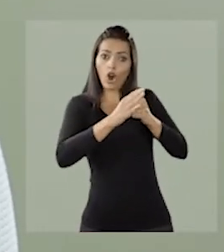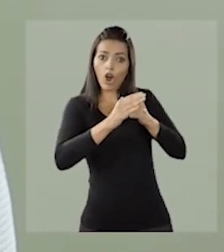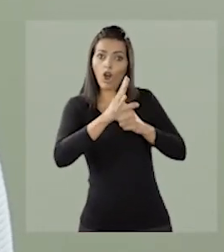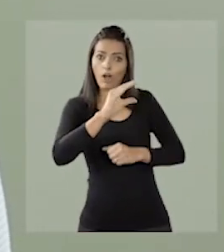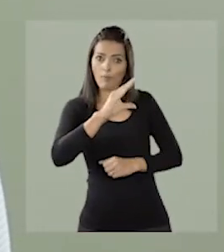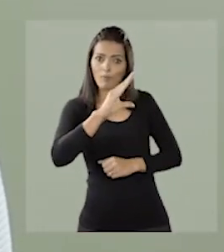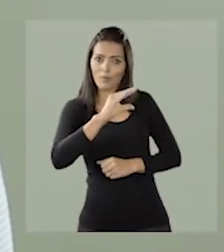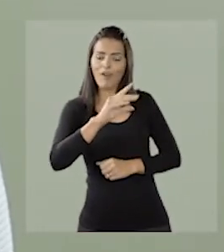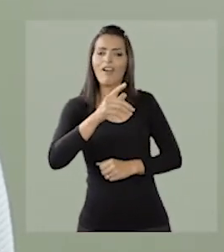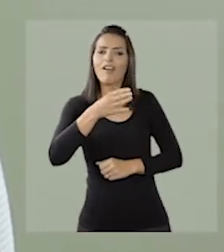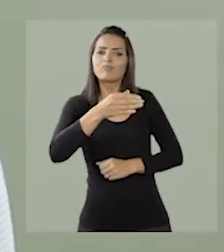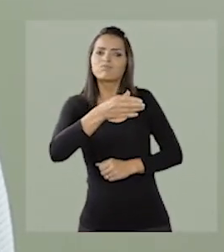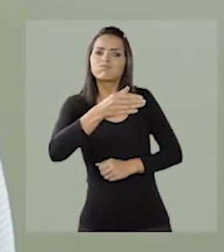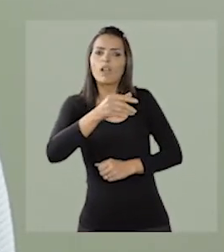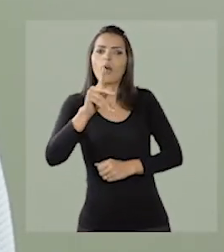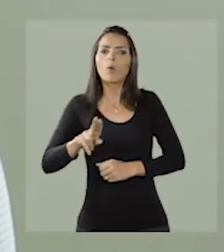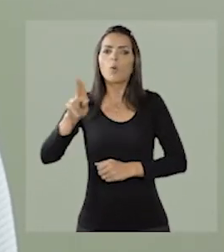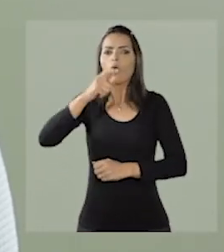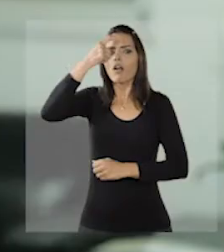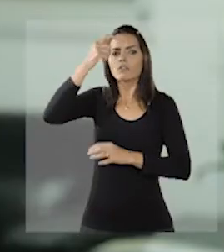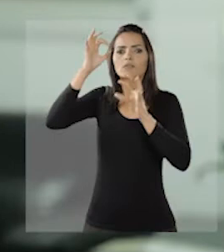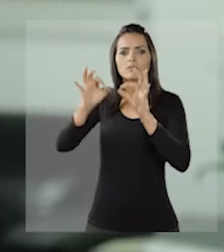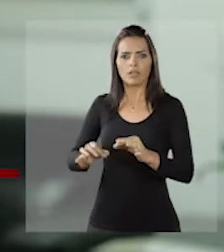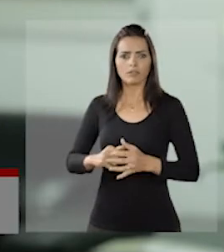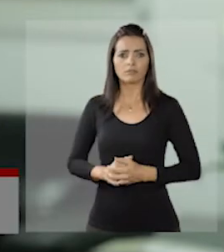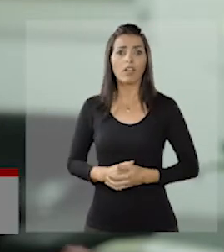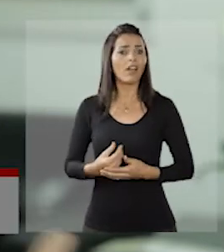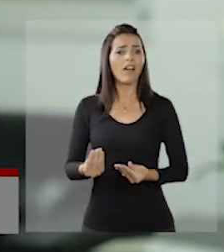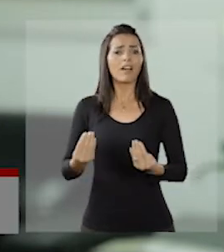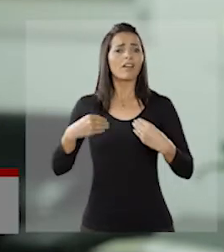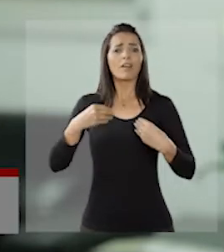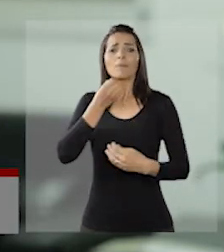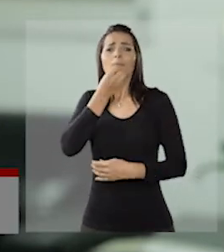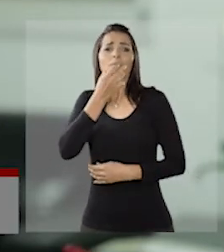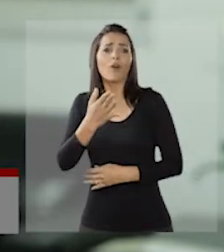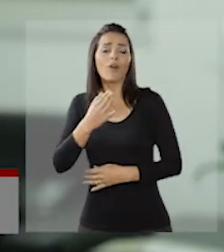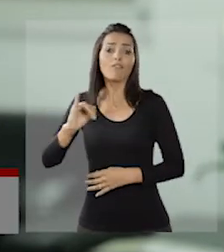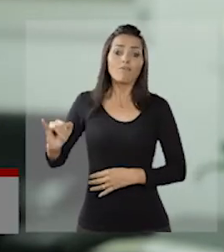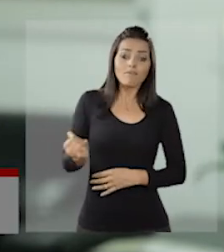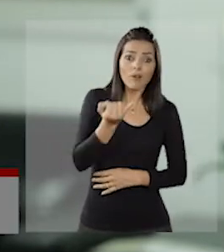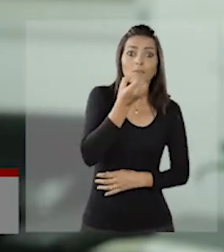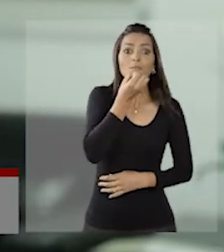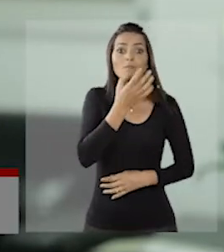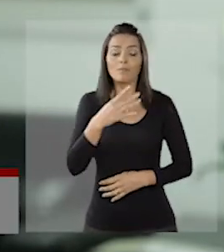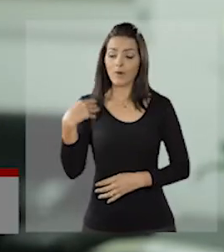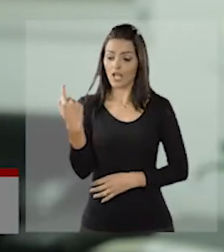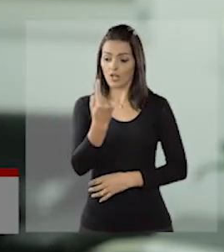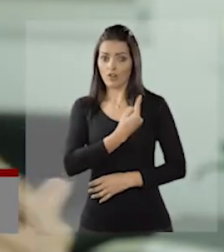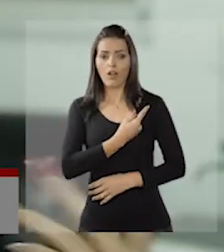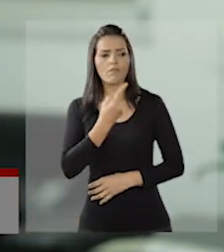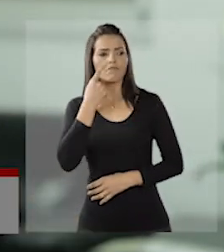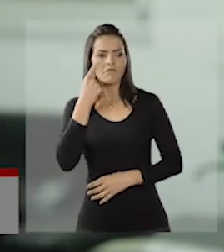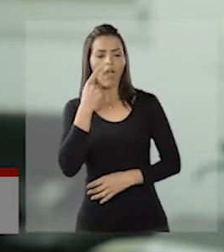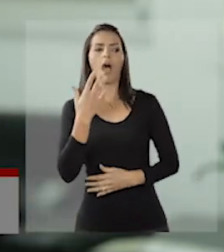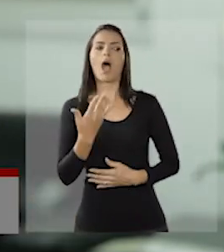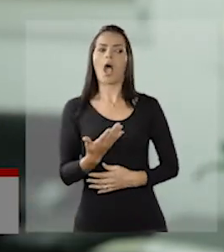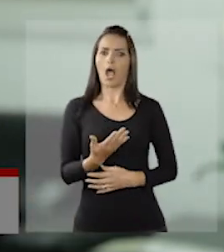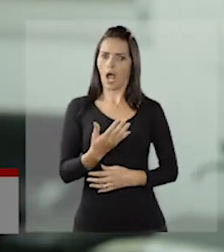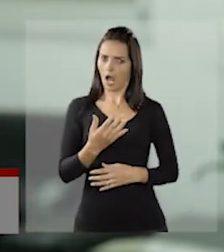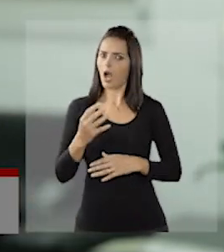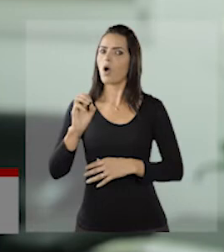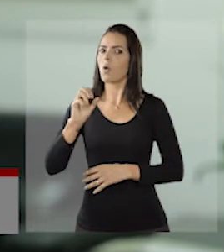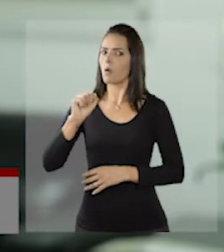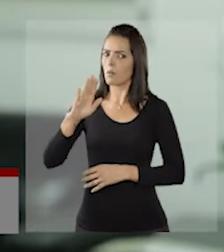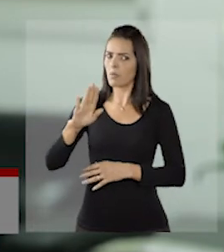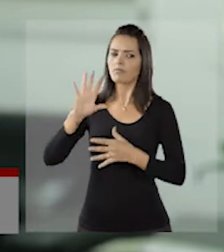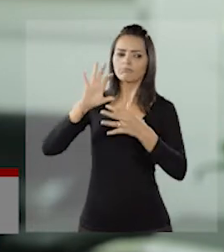gente consegue ter uma utilização muito mais consciente. É uma coisa muito boa e vantajosa, tanto para a gente, porque a gente vê que a empresa está ligada com